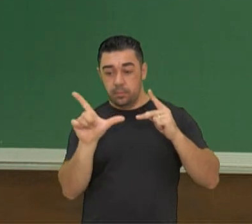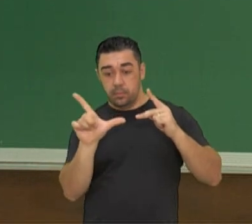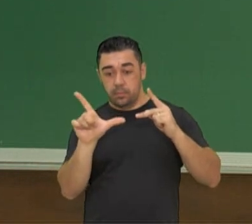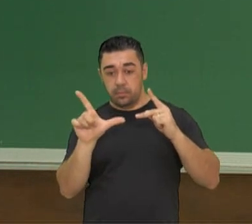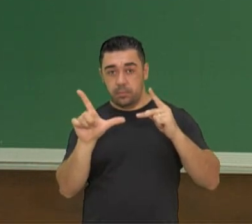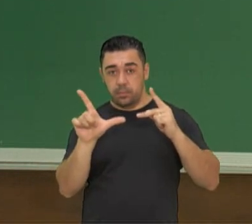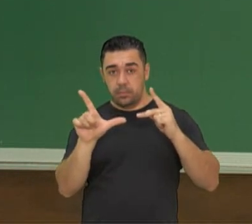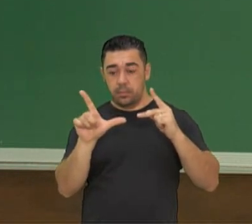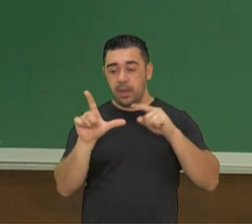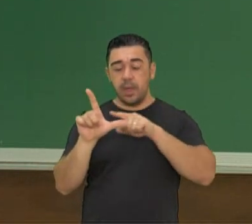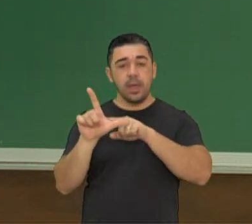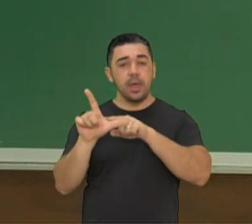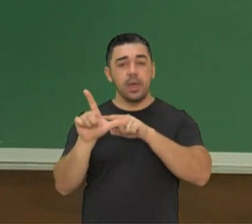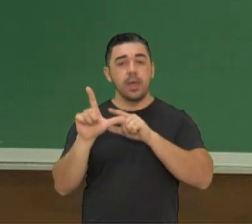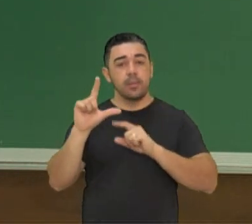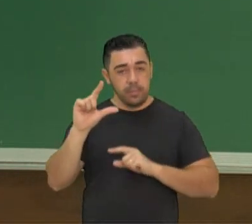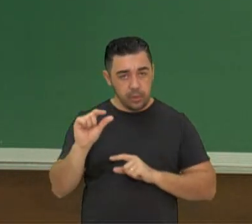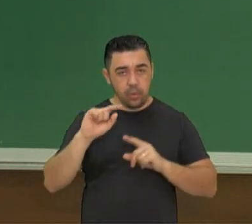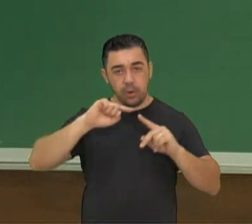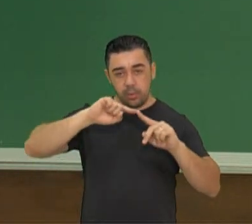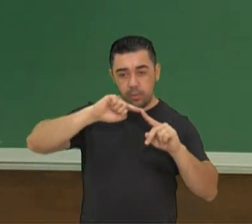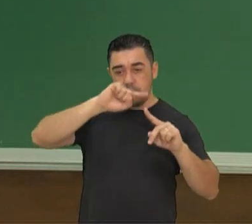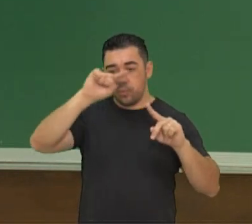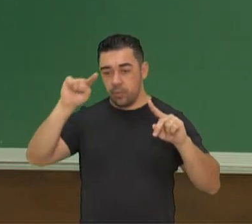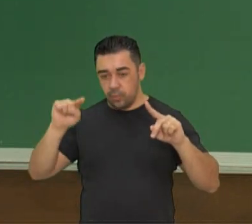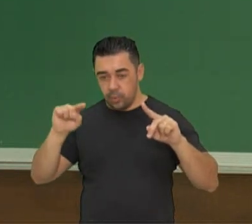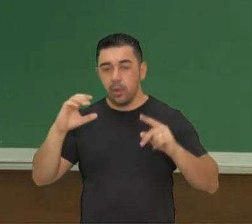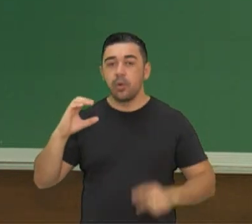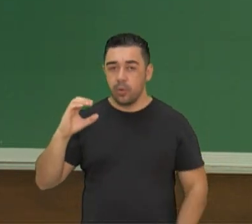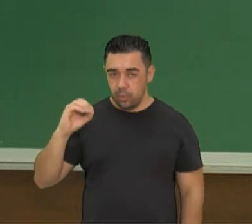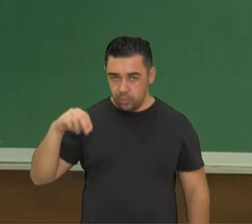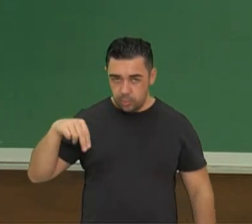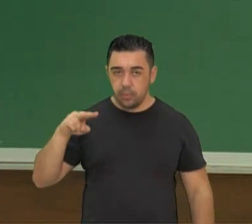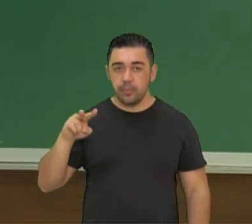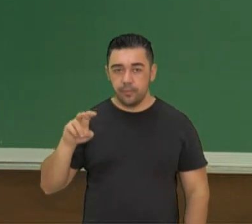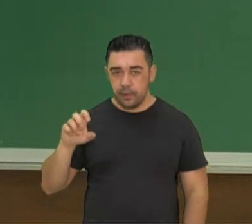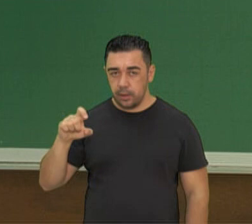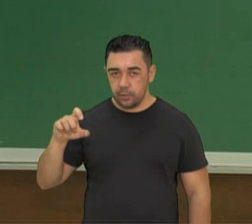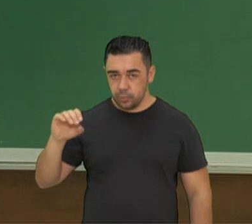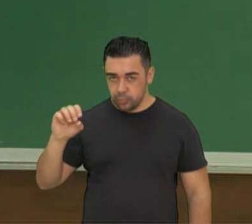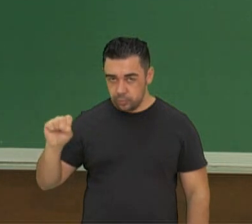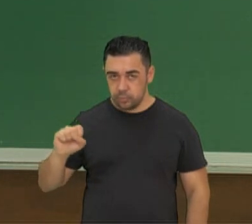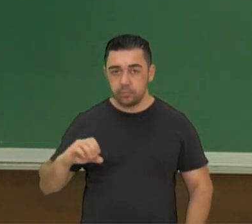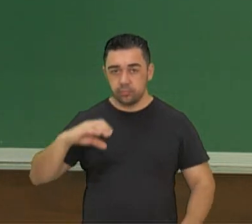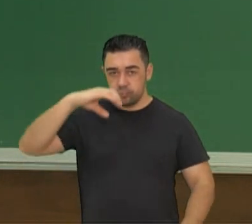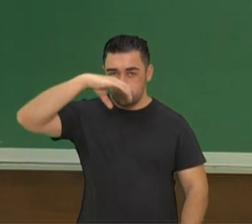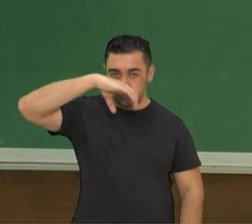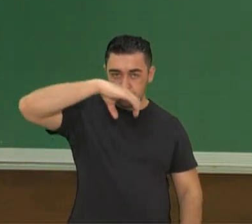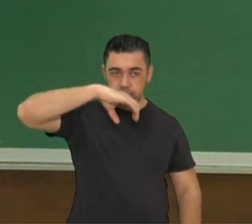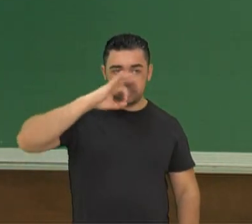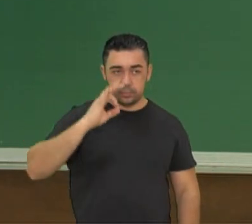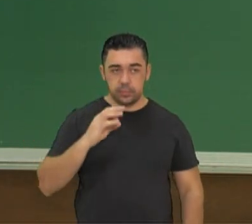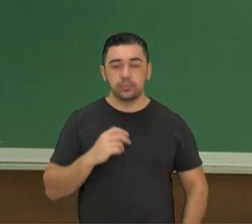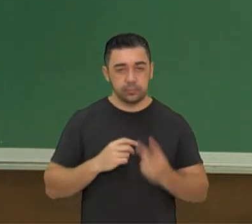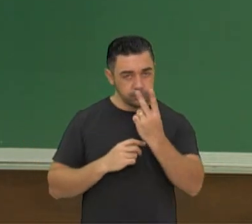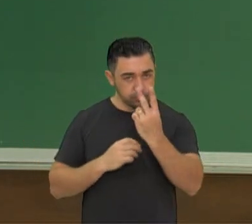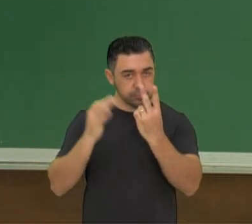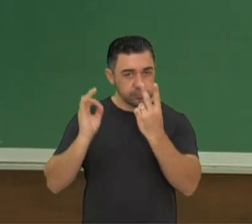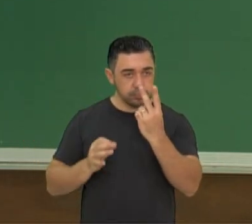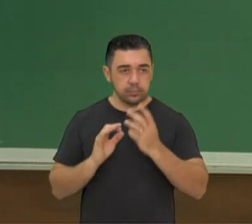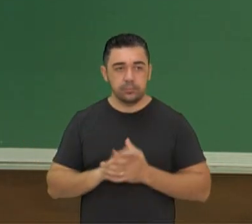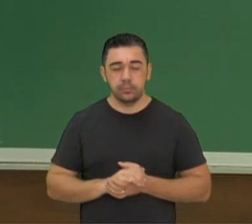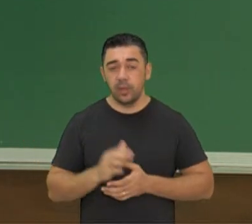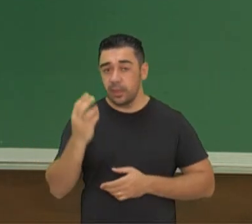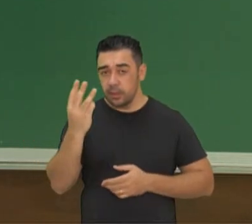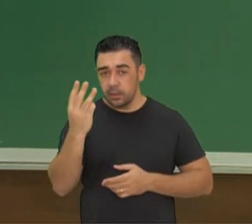que meia volta. Portanto, polígono convexo. Certo? O terceiro ali não